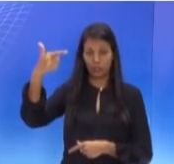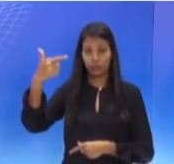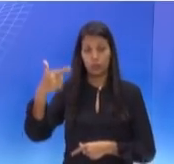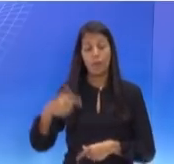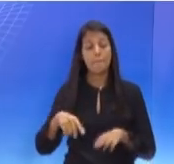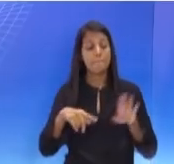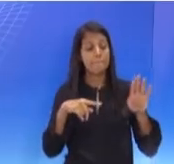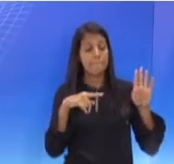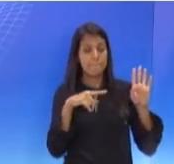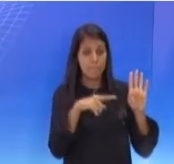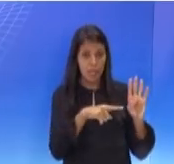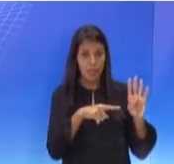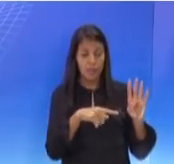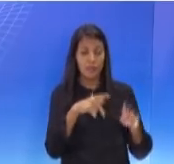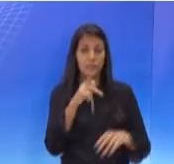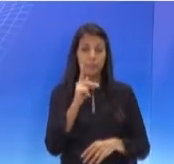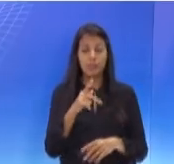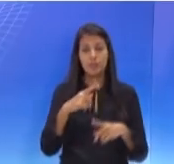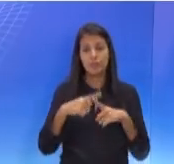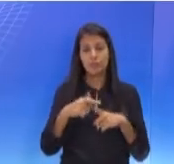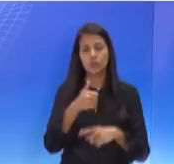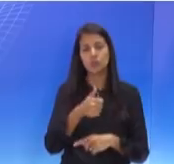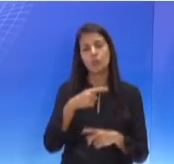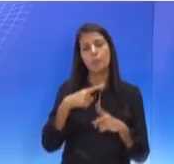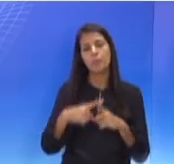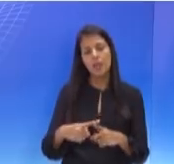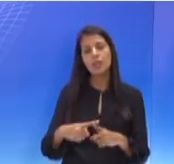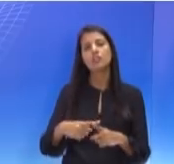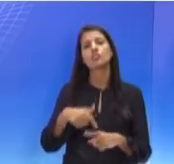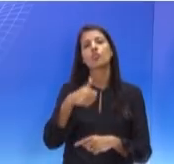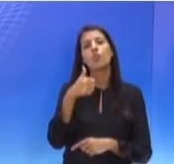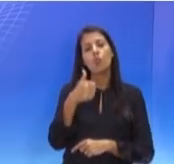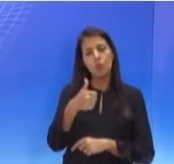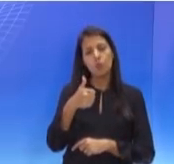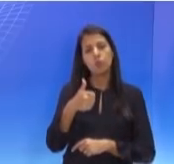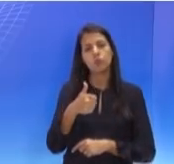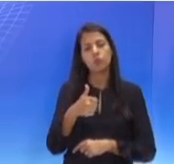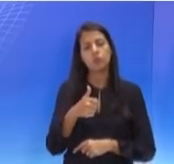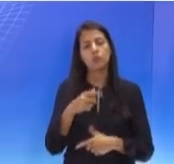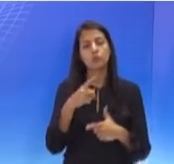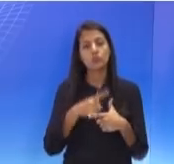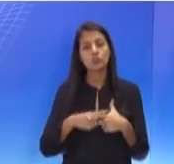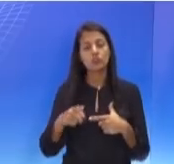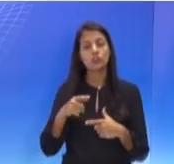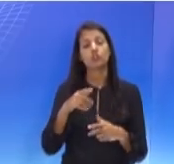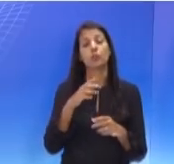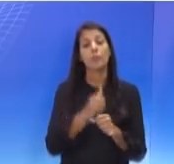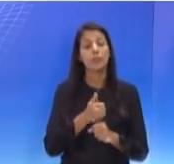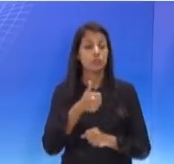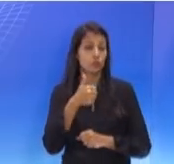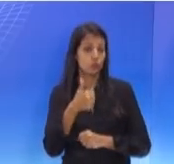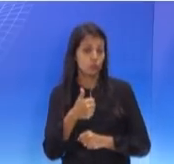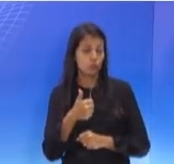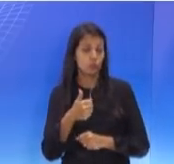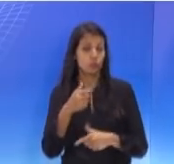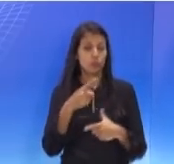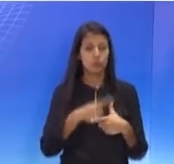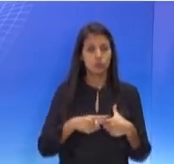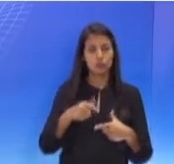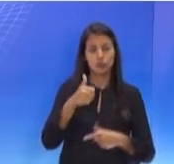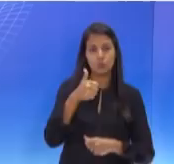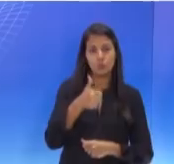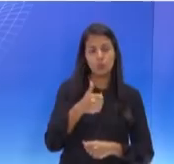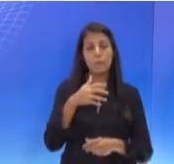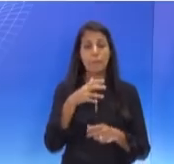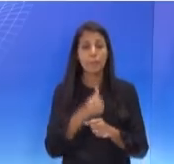1 mais 1 dividido por 1 mais I dividido por 100, mais 1 dividido por 1